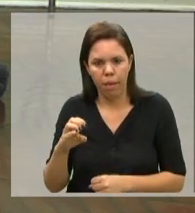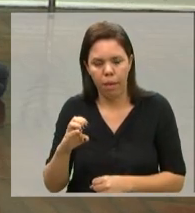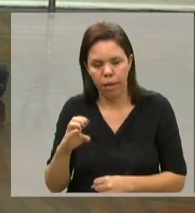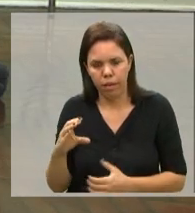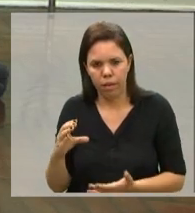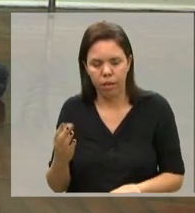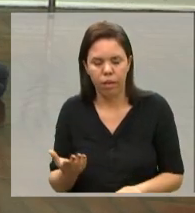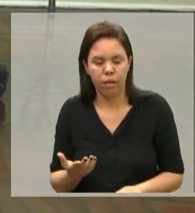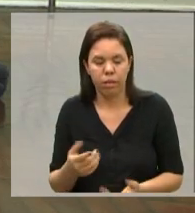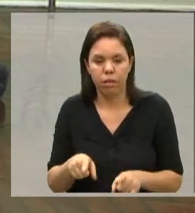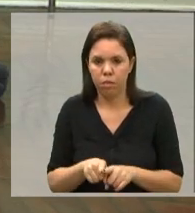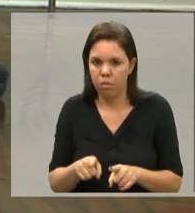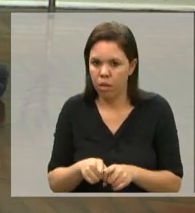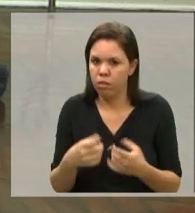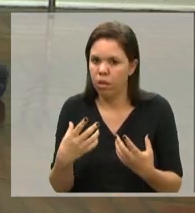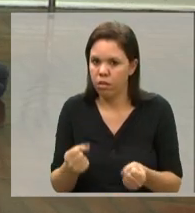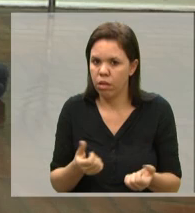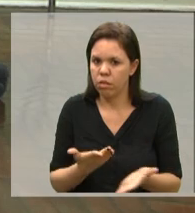Exatamente.